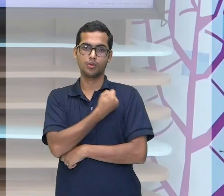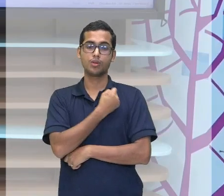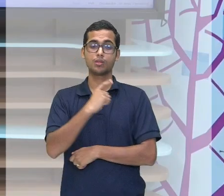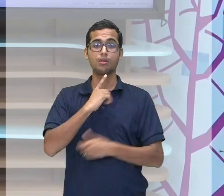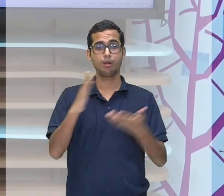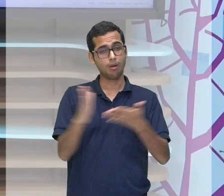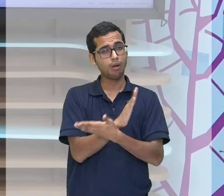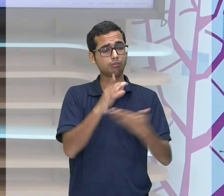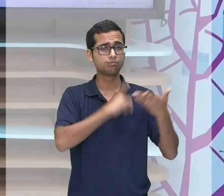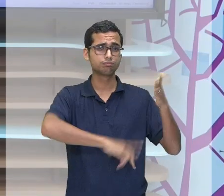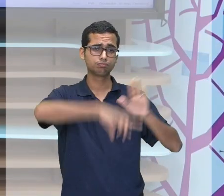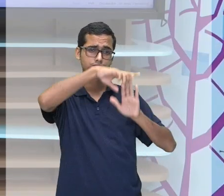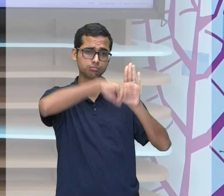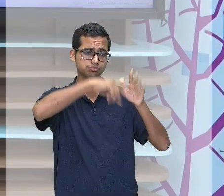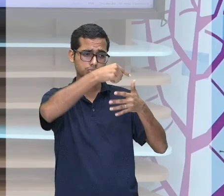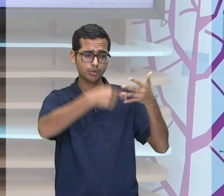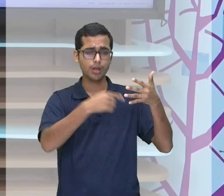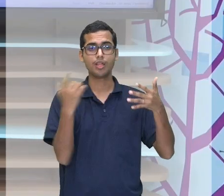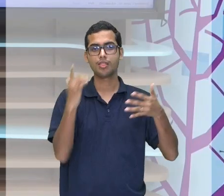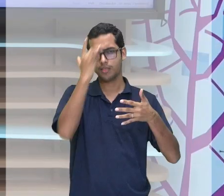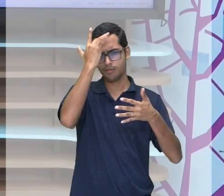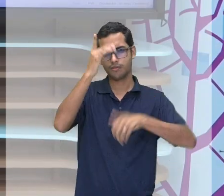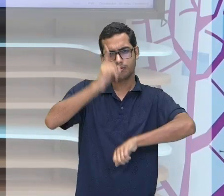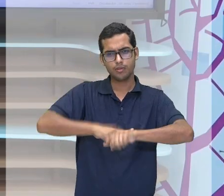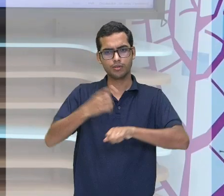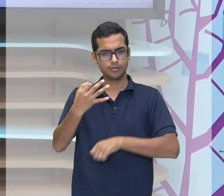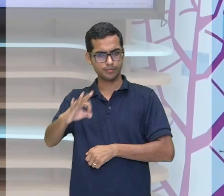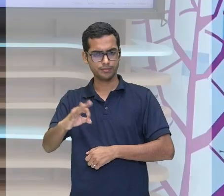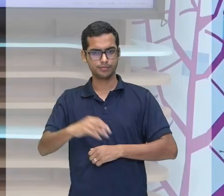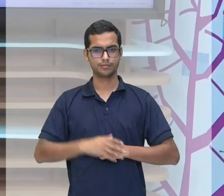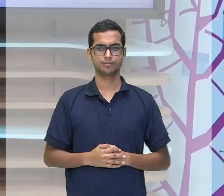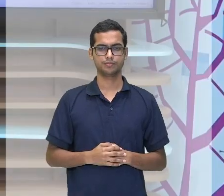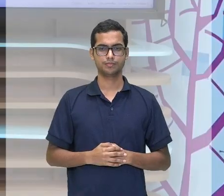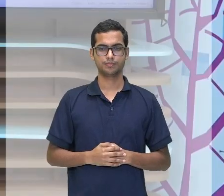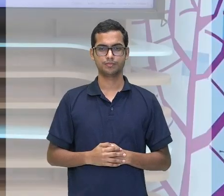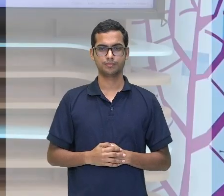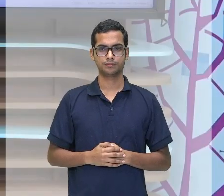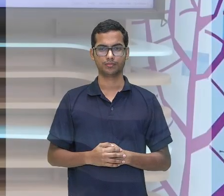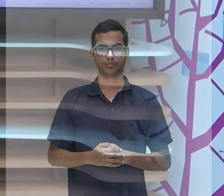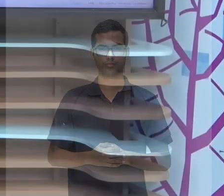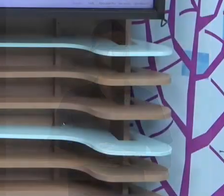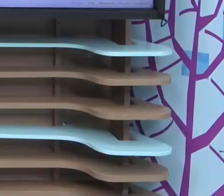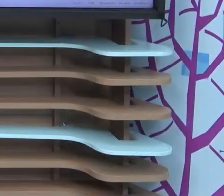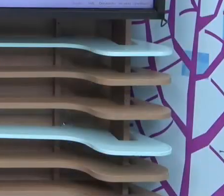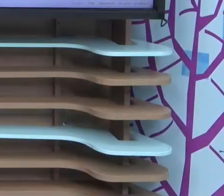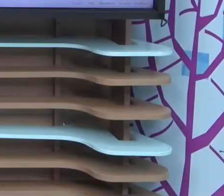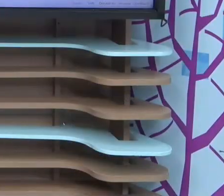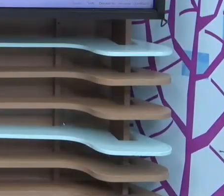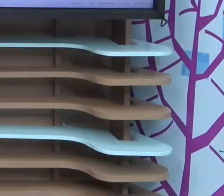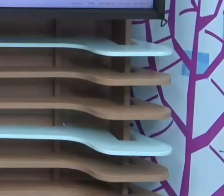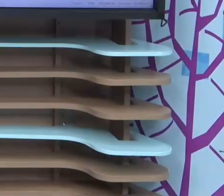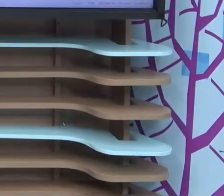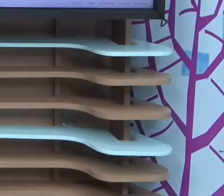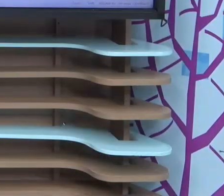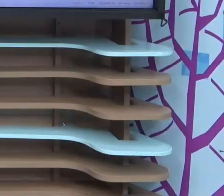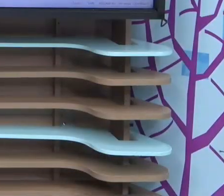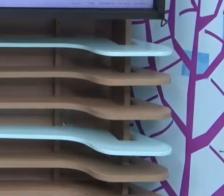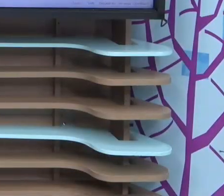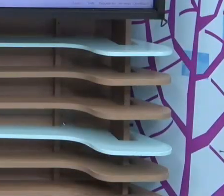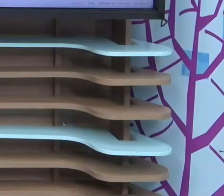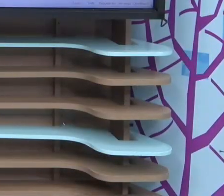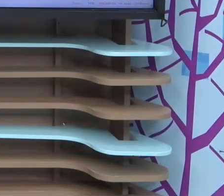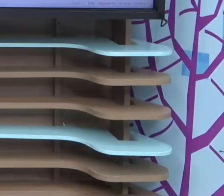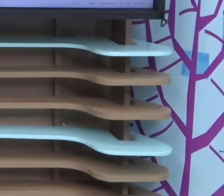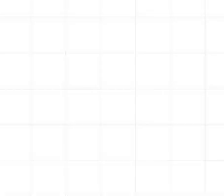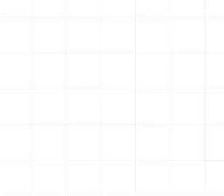possuem critérios de divisibilidade. Isso facilita para a gente. Beleza? Deu para entender? E claro que agora a gente vai praticar um pouquinho do que a